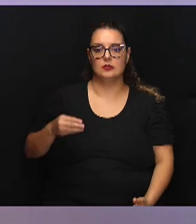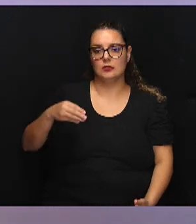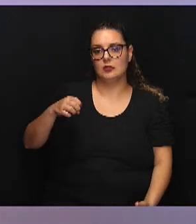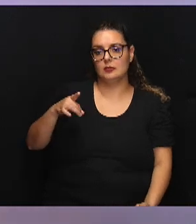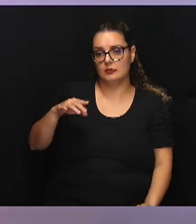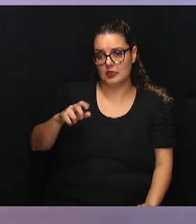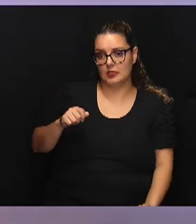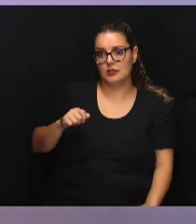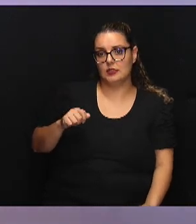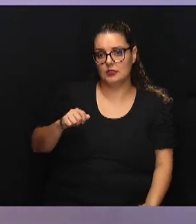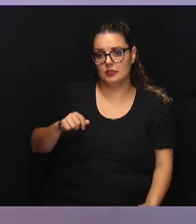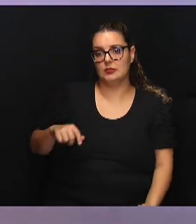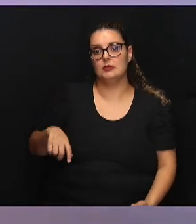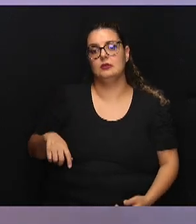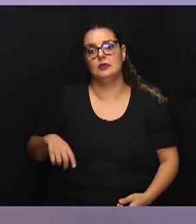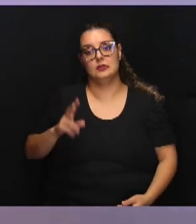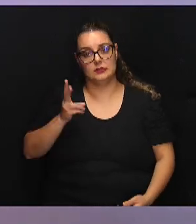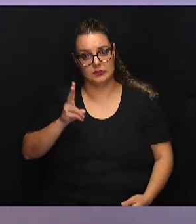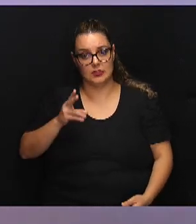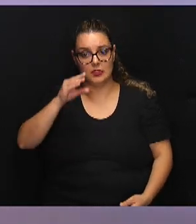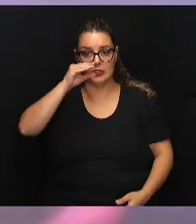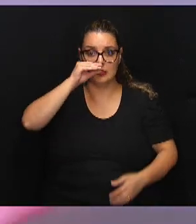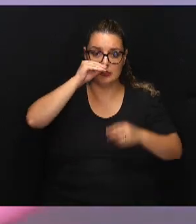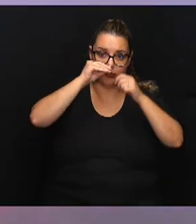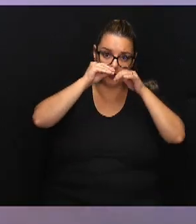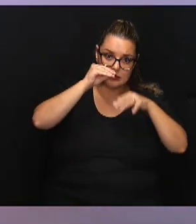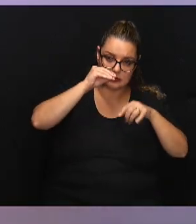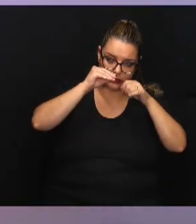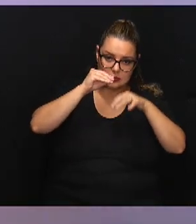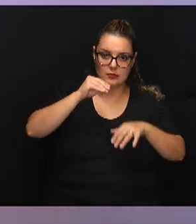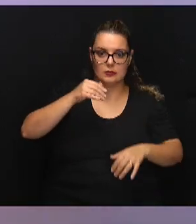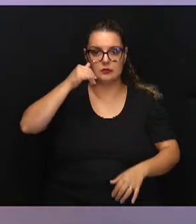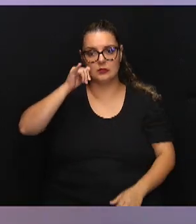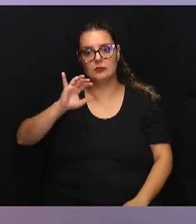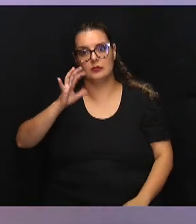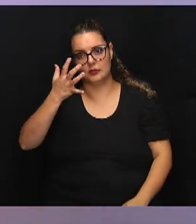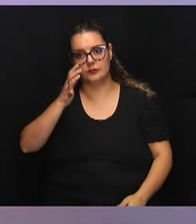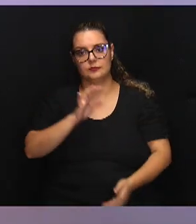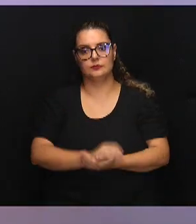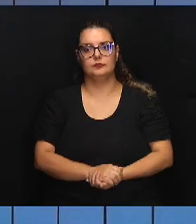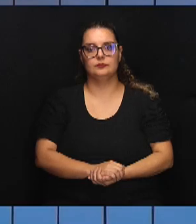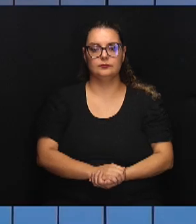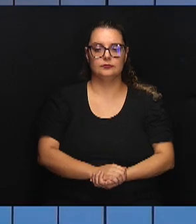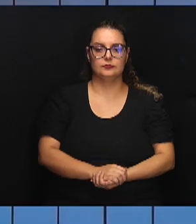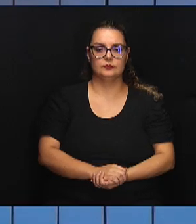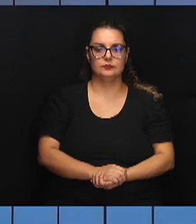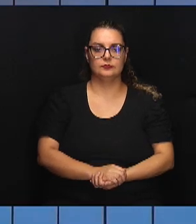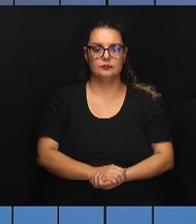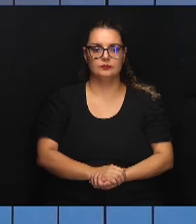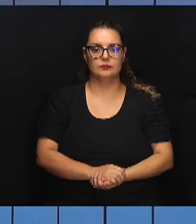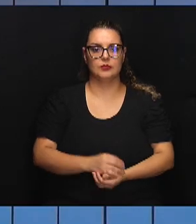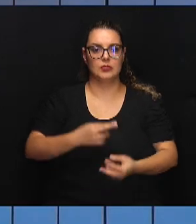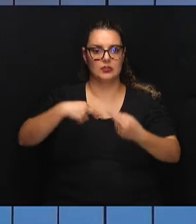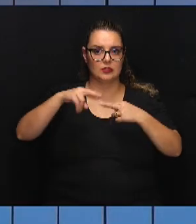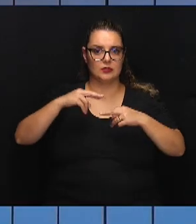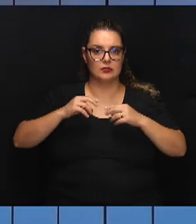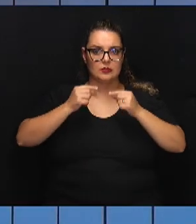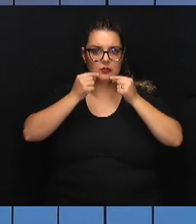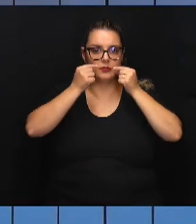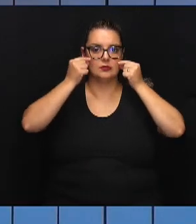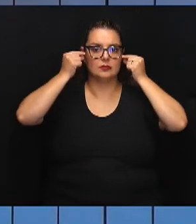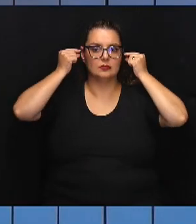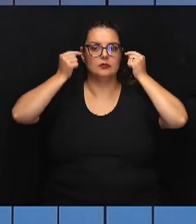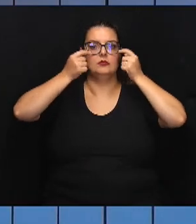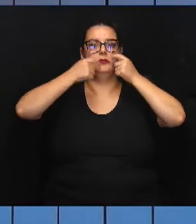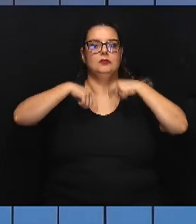aguda, sempre a lavagem nasal, para evitar que ela aconteça. Porque está tudo interligado, né, doutora Natália?